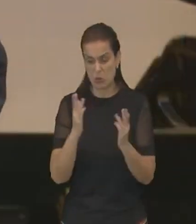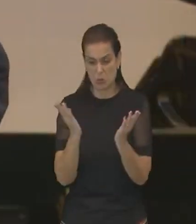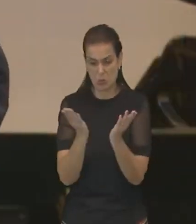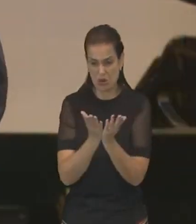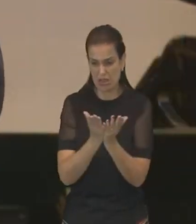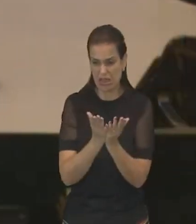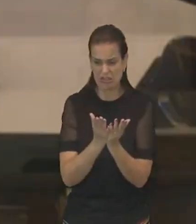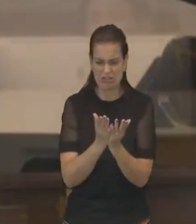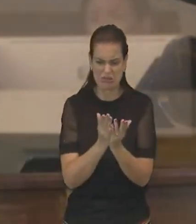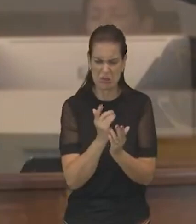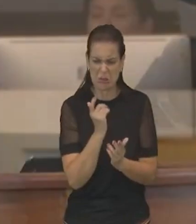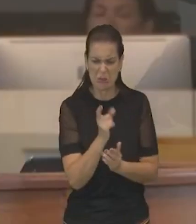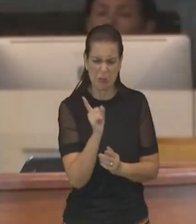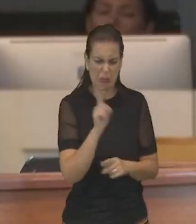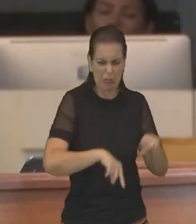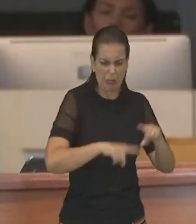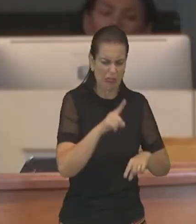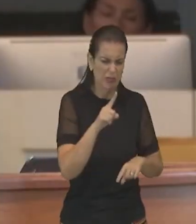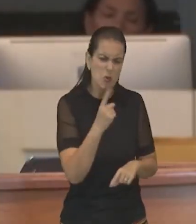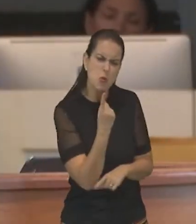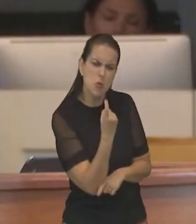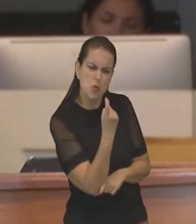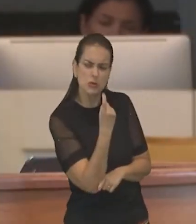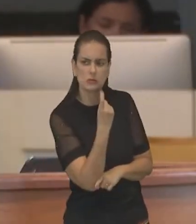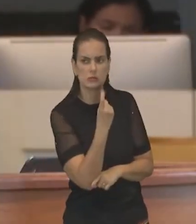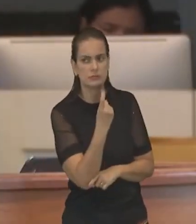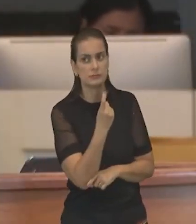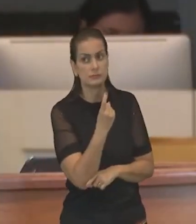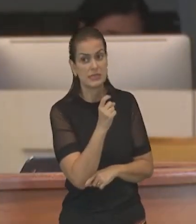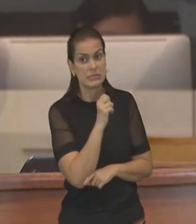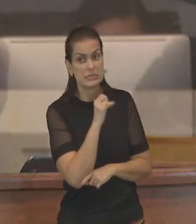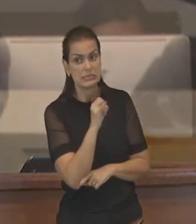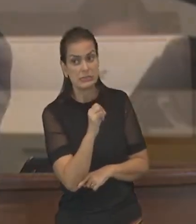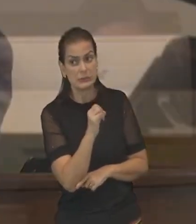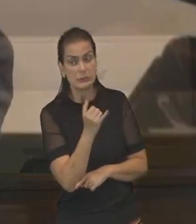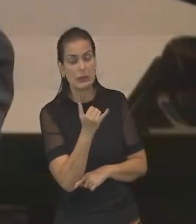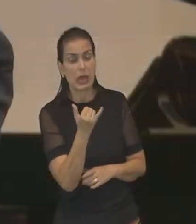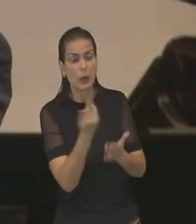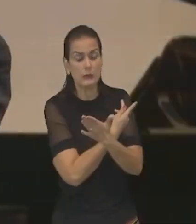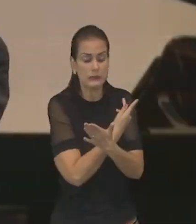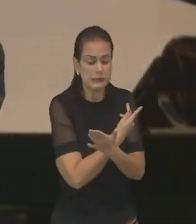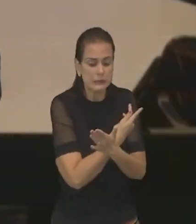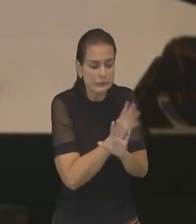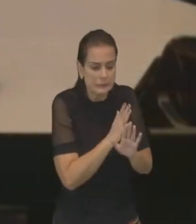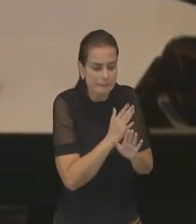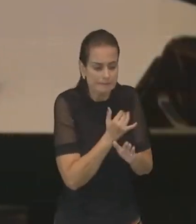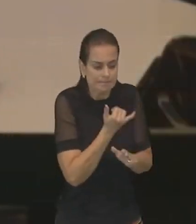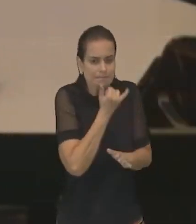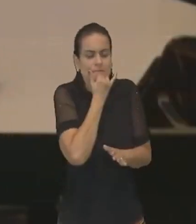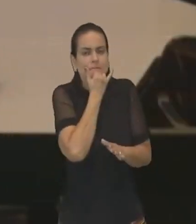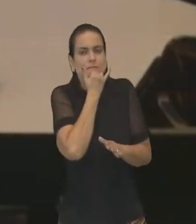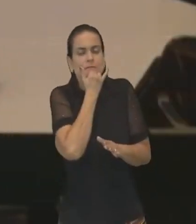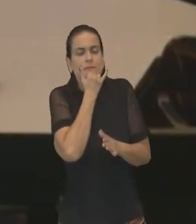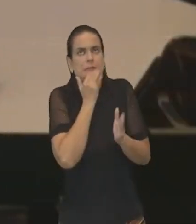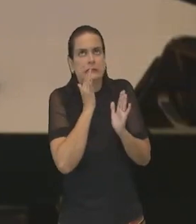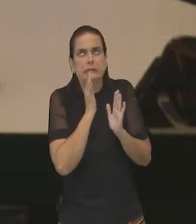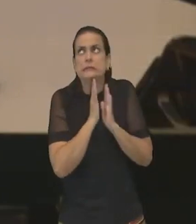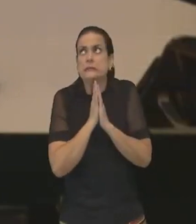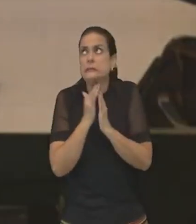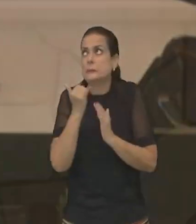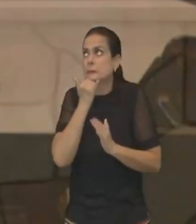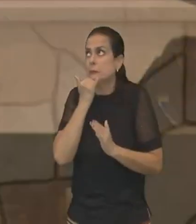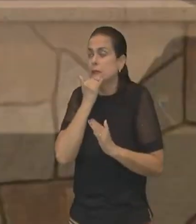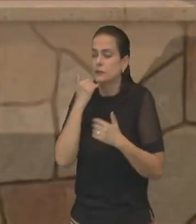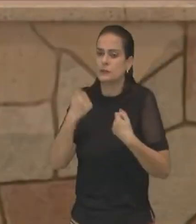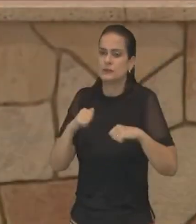um palavrãozinho assim. Se escapar, querido, procure se policiar.